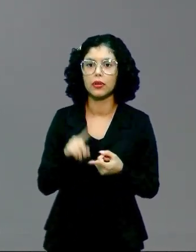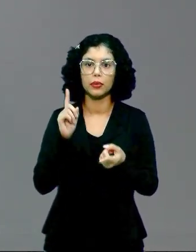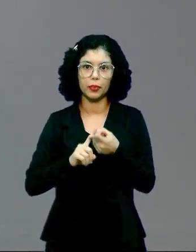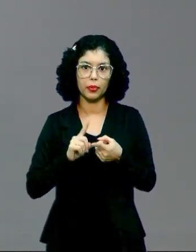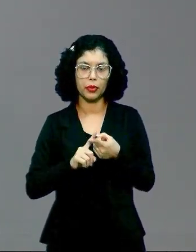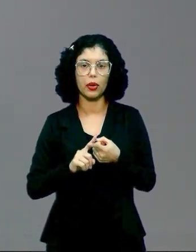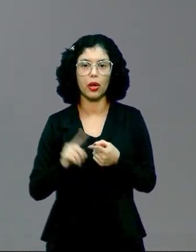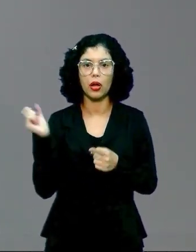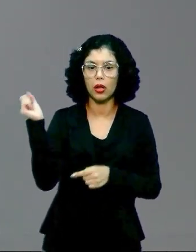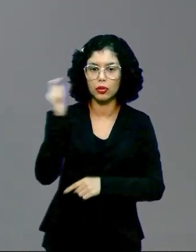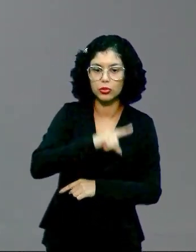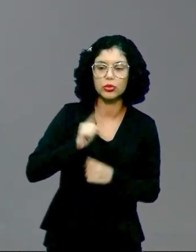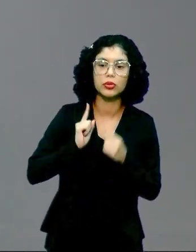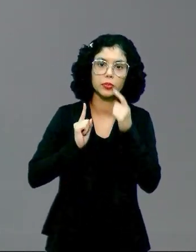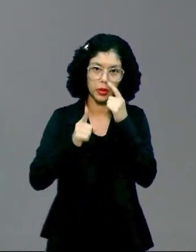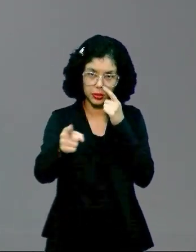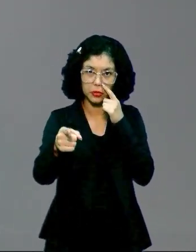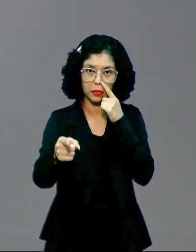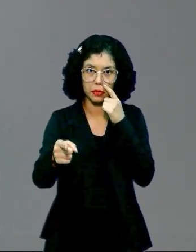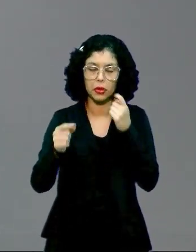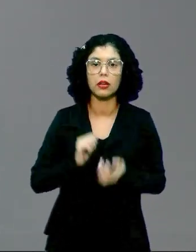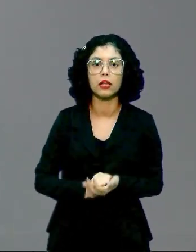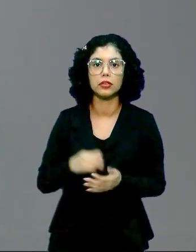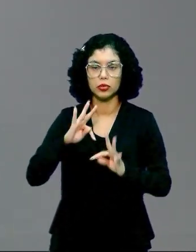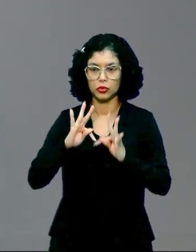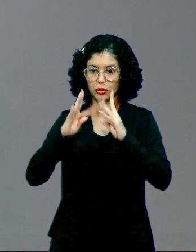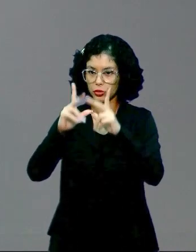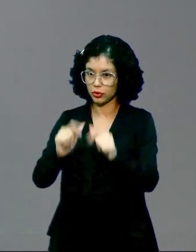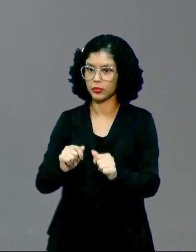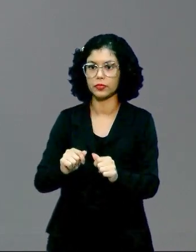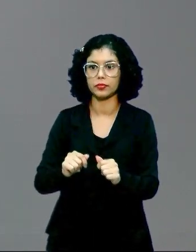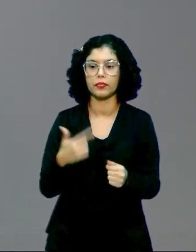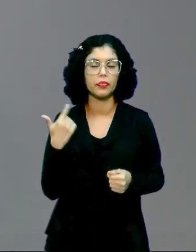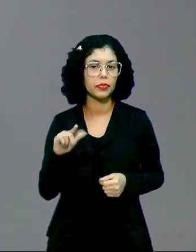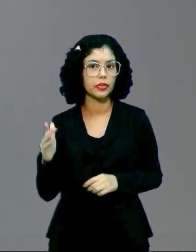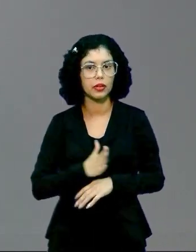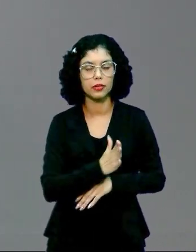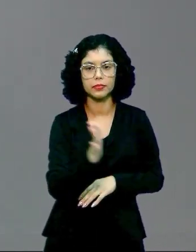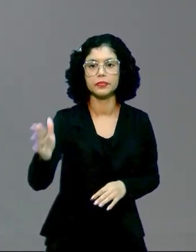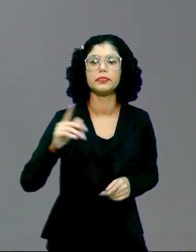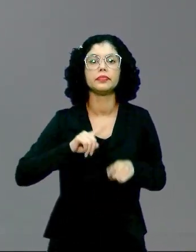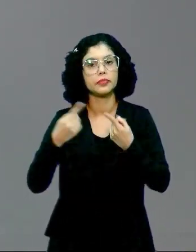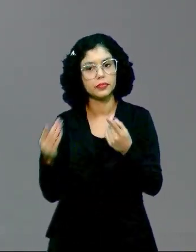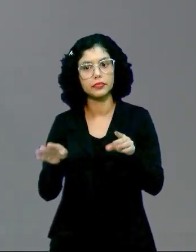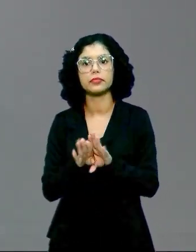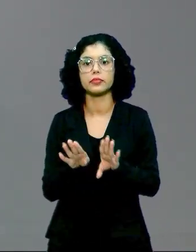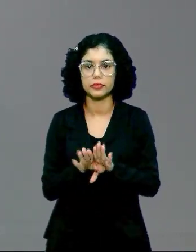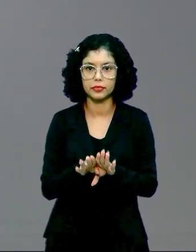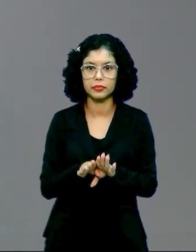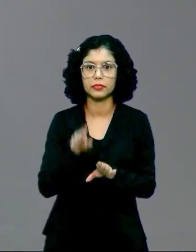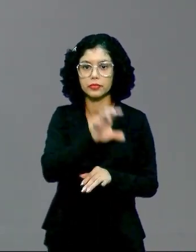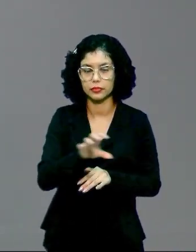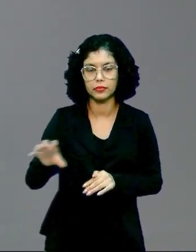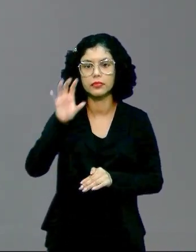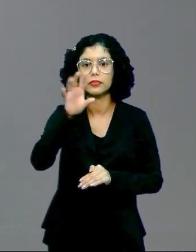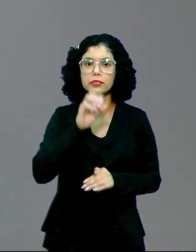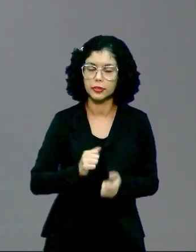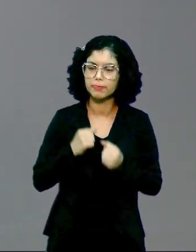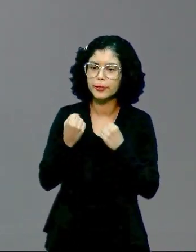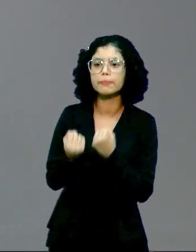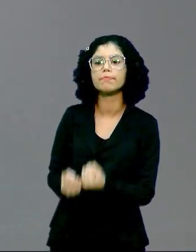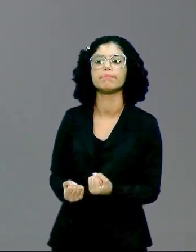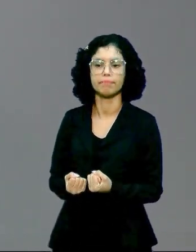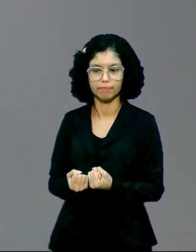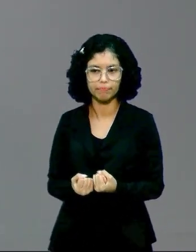o feixe de luz conseguiu atravessá-lo completamente, sem sofrer desvios. Mas também esse átomo ele tem uma região muito maciça, muito